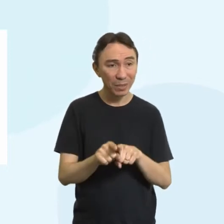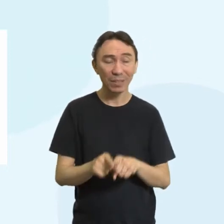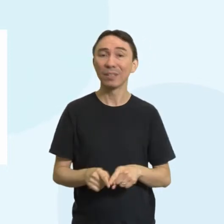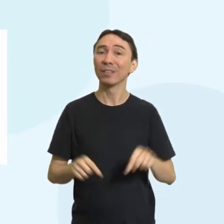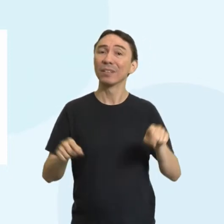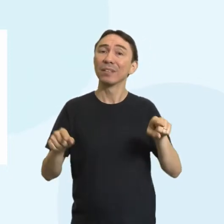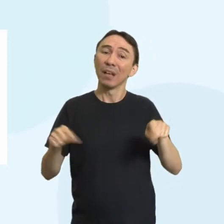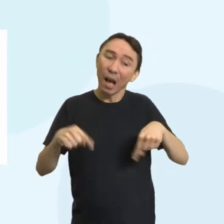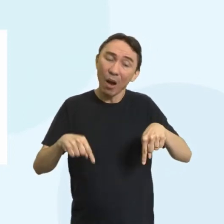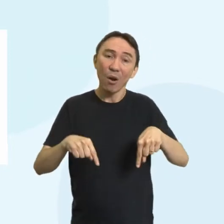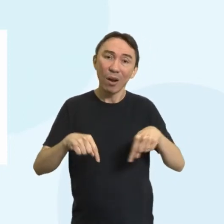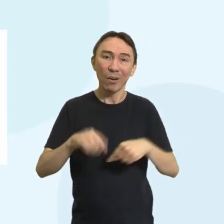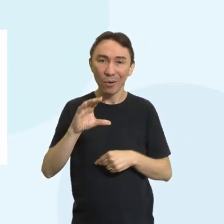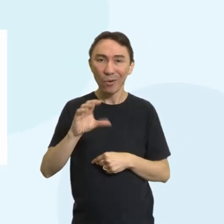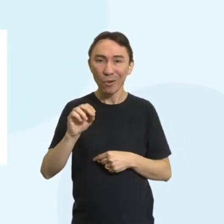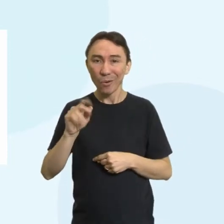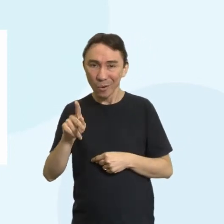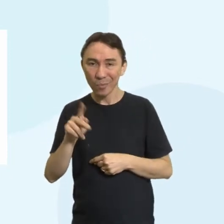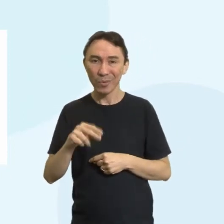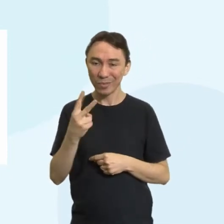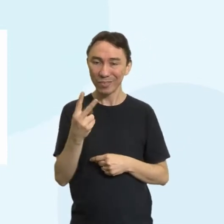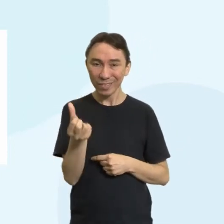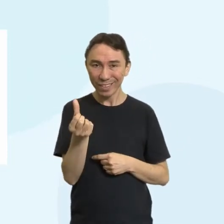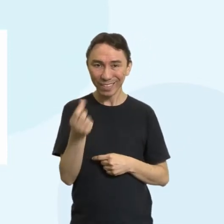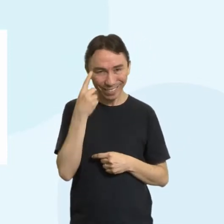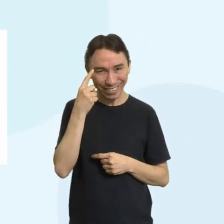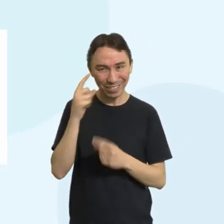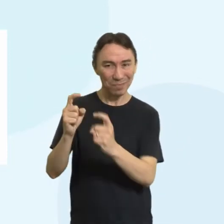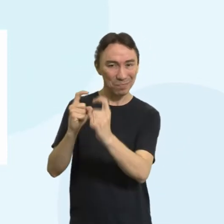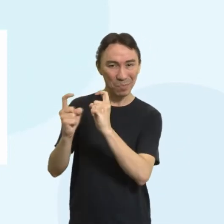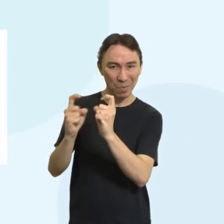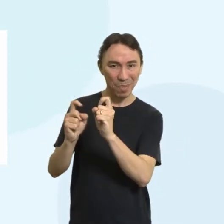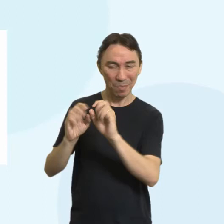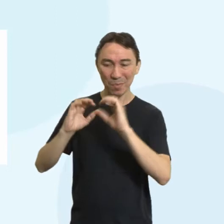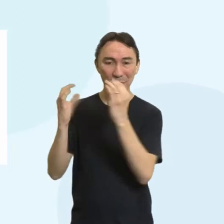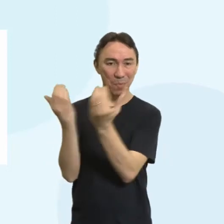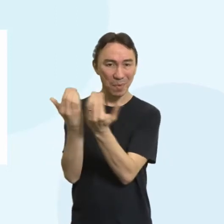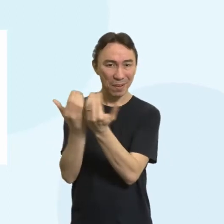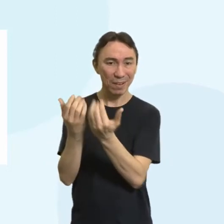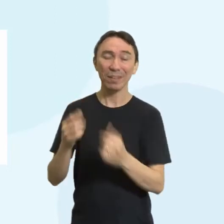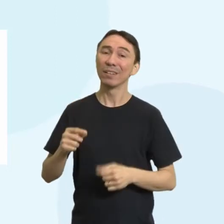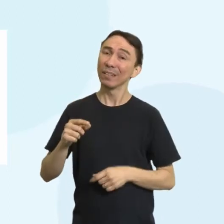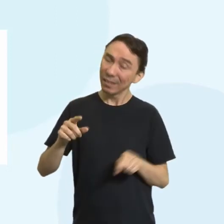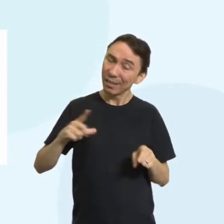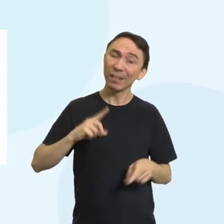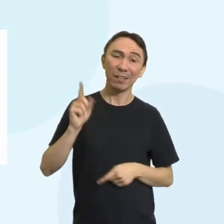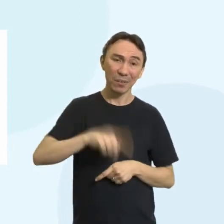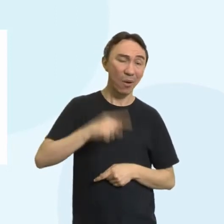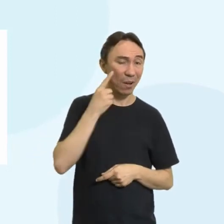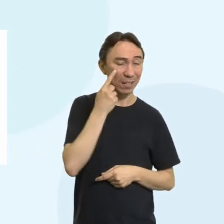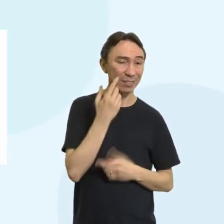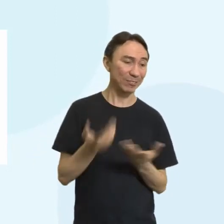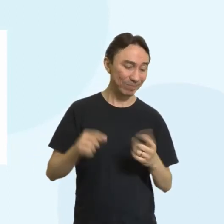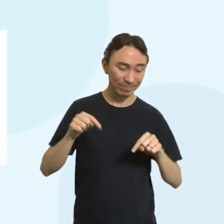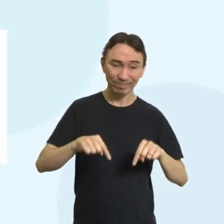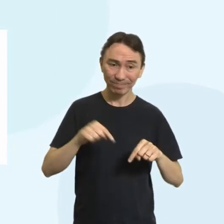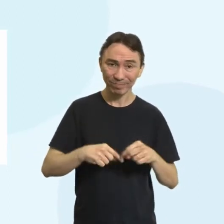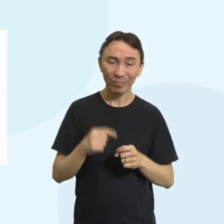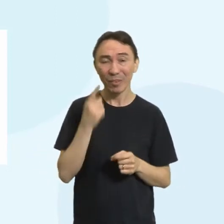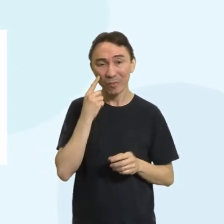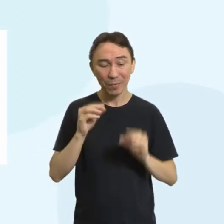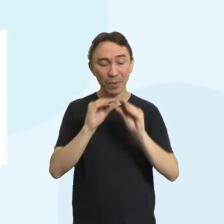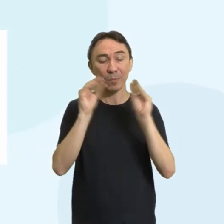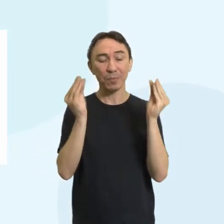ser feito para minimizar o problema da camada de ozônio. Bom, essa situação de aprendizagem, ela